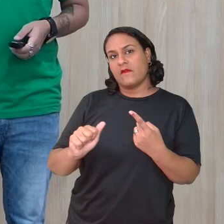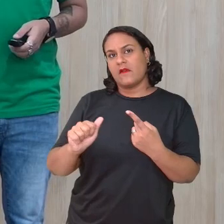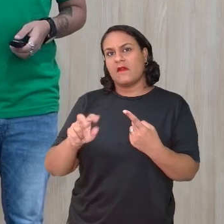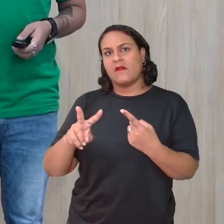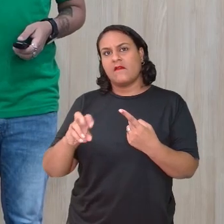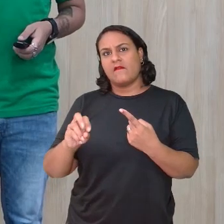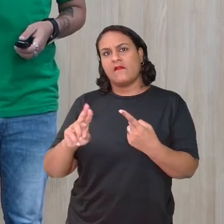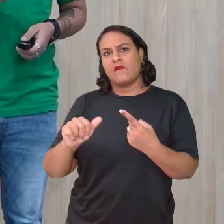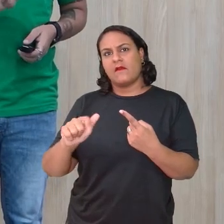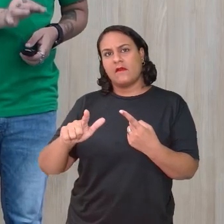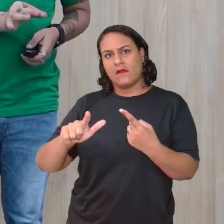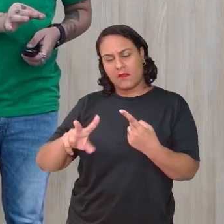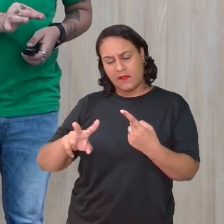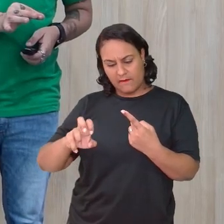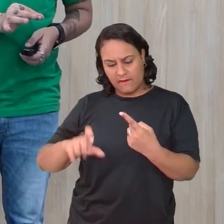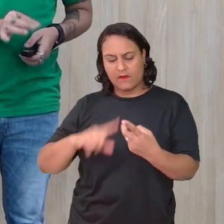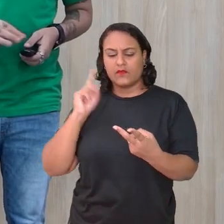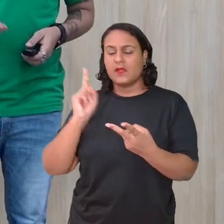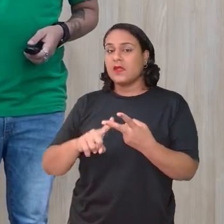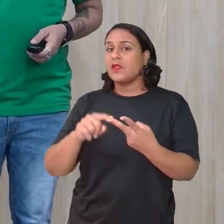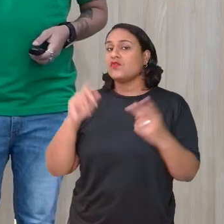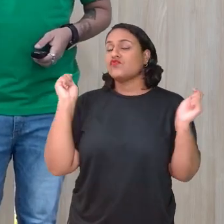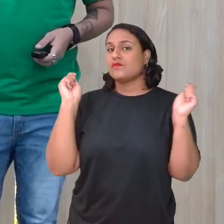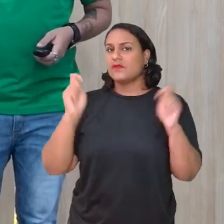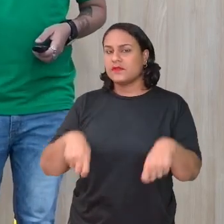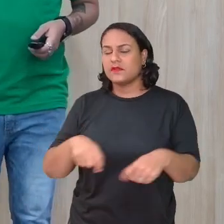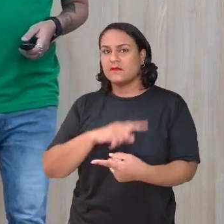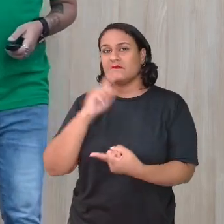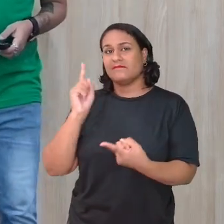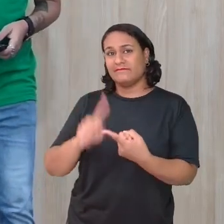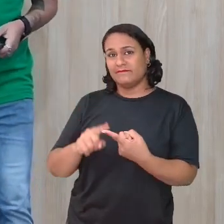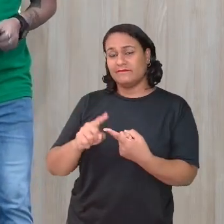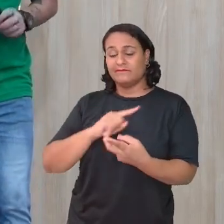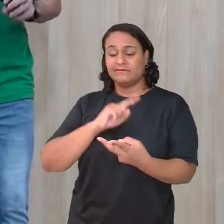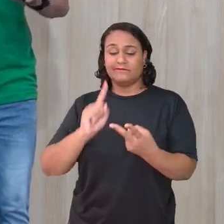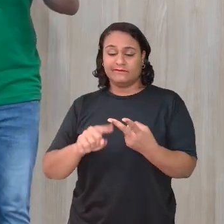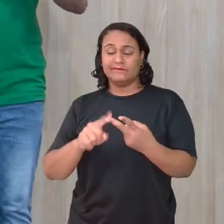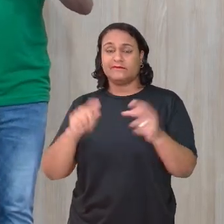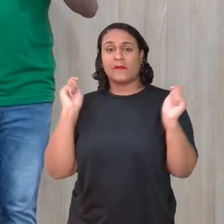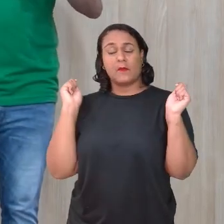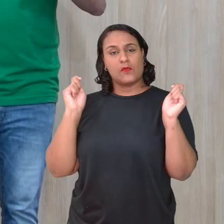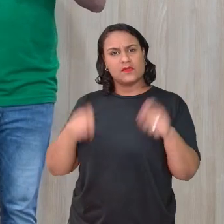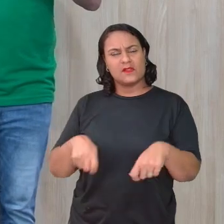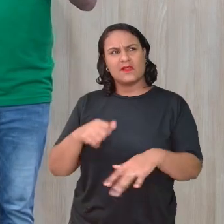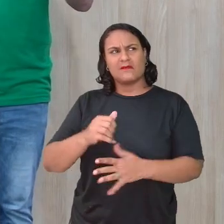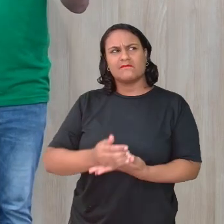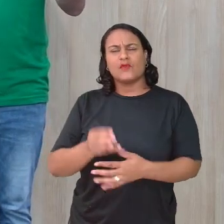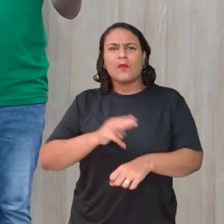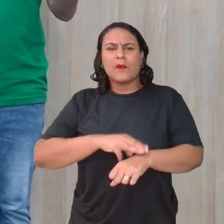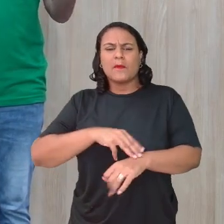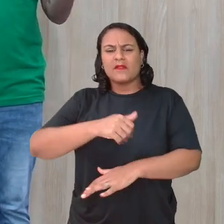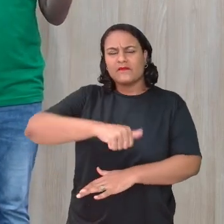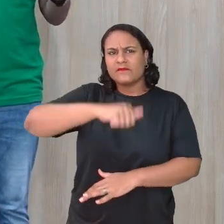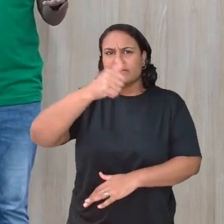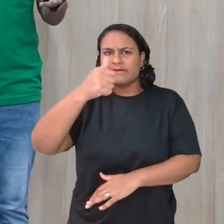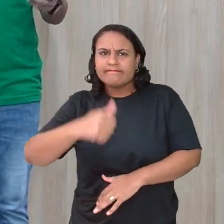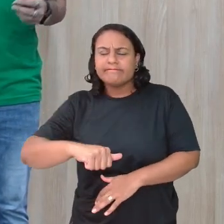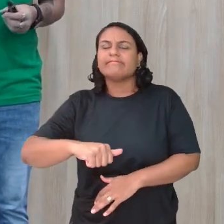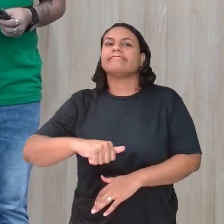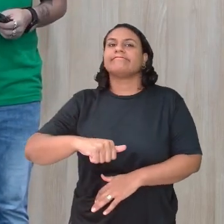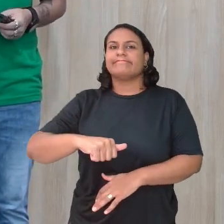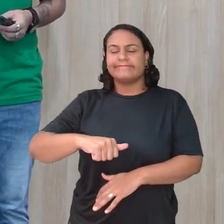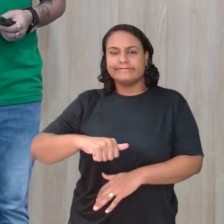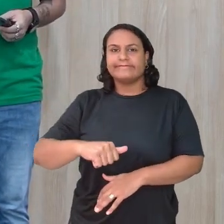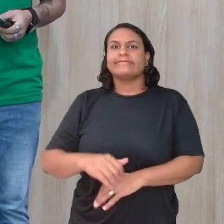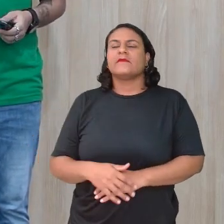são casos possíveis, tá certo? Casos possíveis é quando você vai analisar uma determinada situação